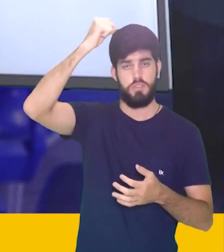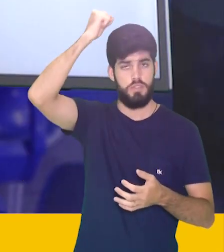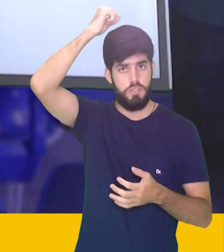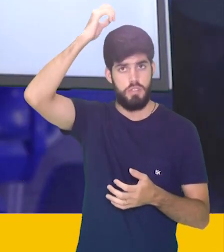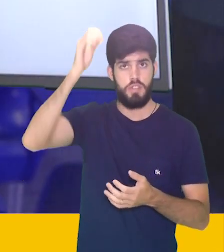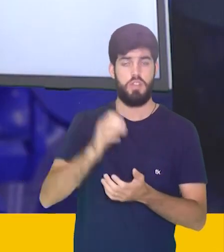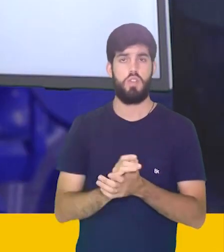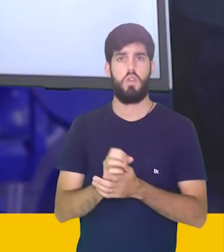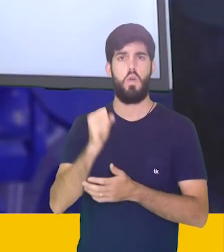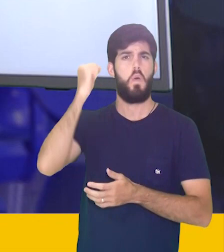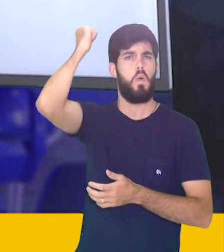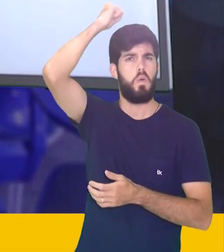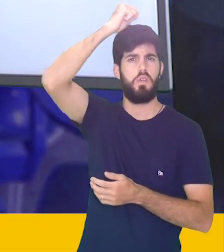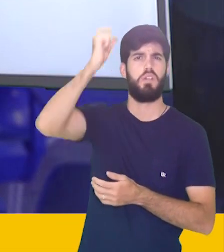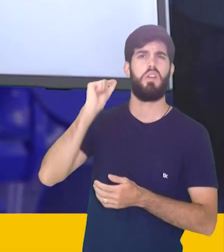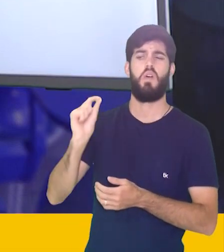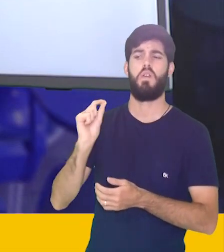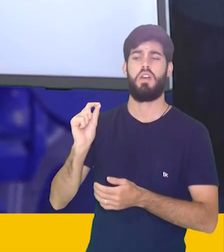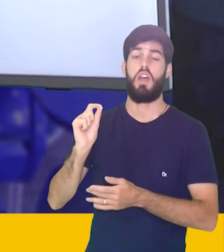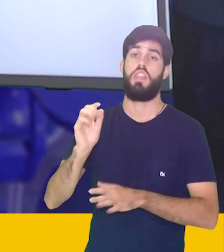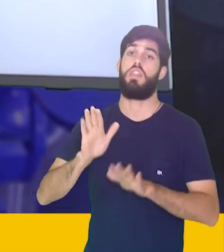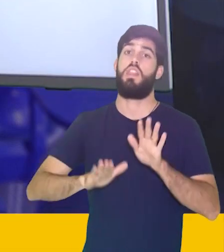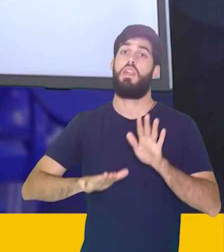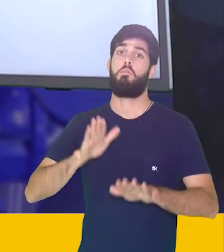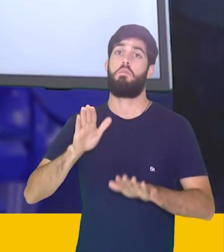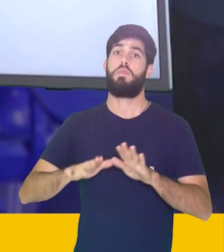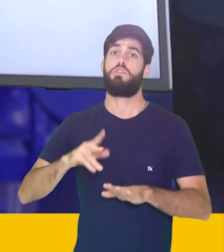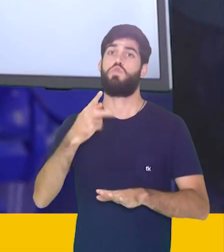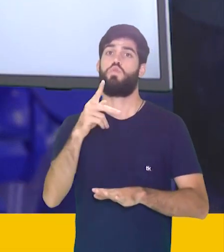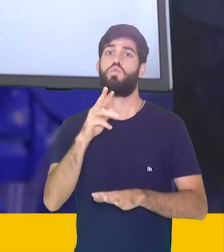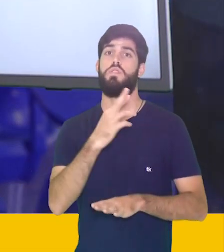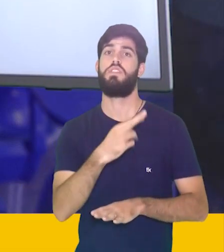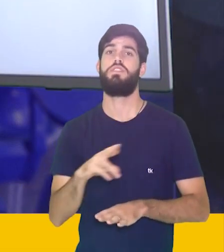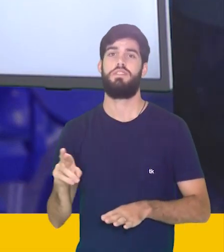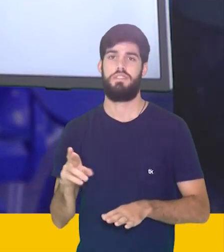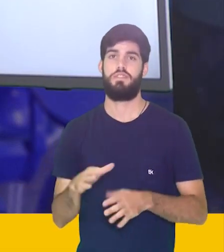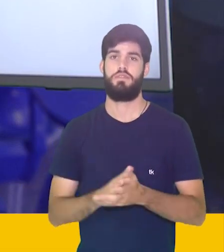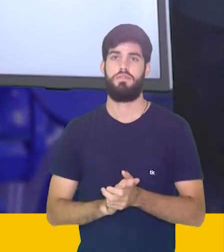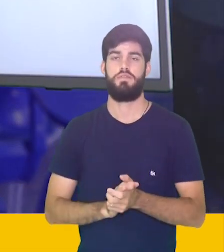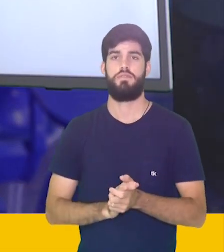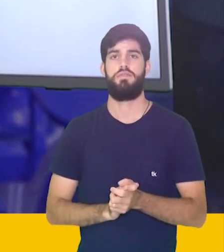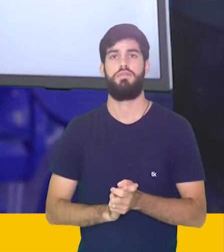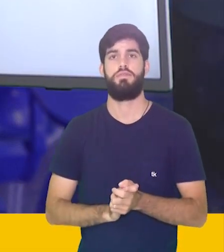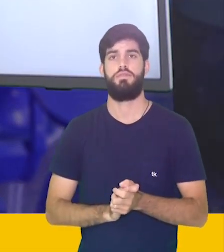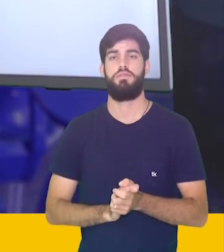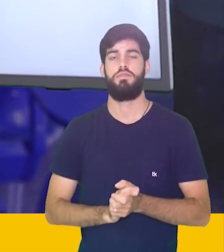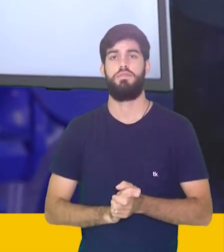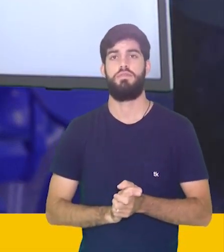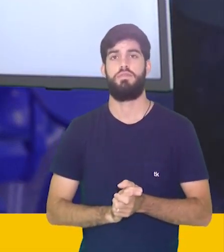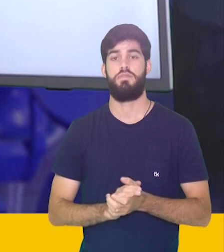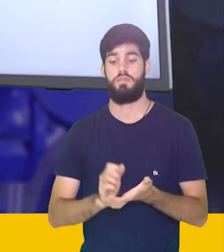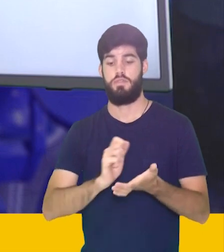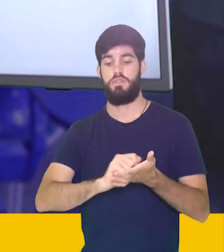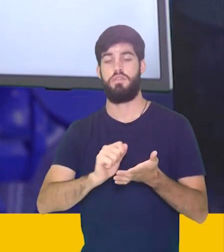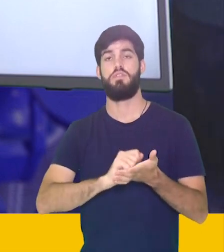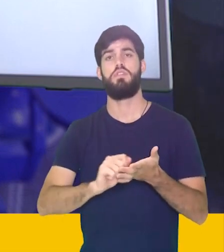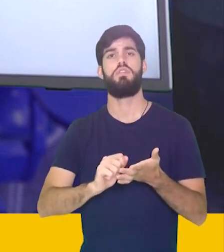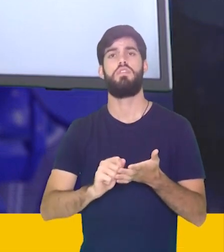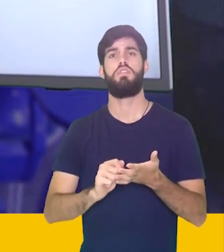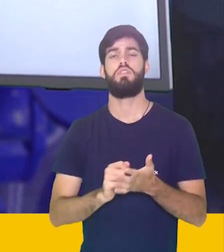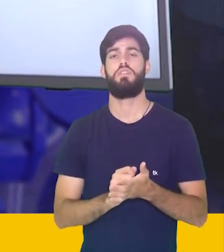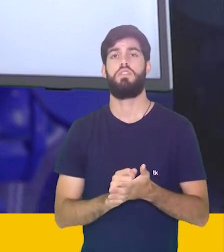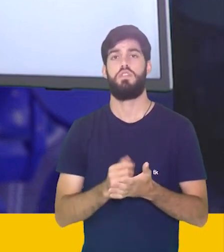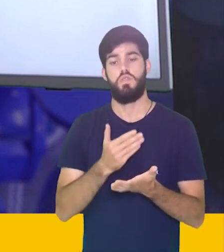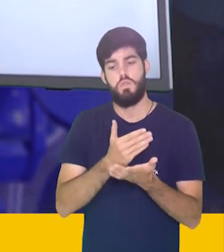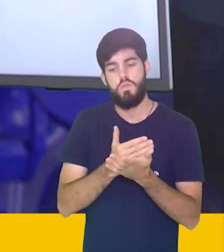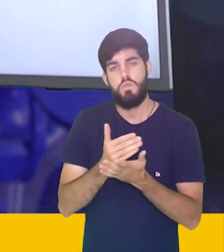vai depender da concepção de cada tradição religiosa. A tradição escrita. Então,